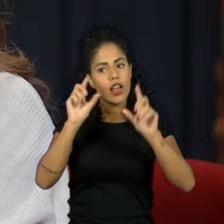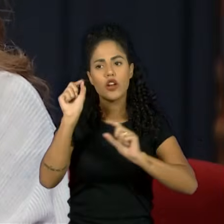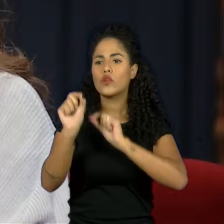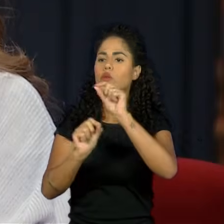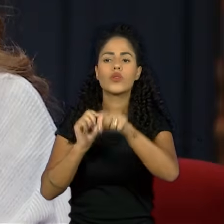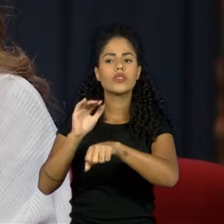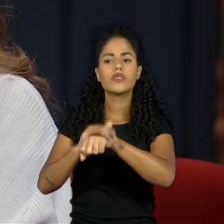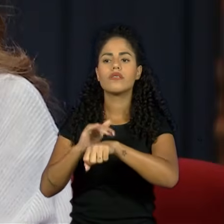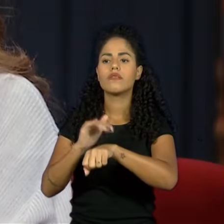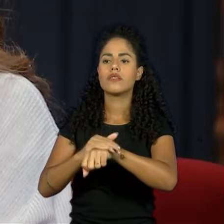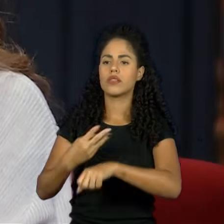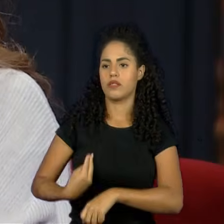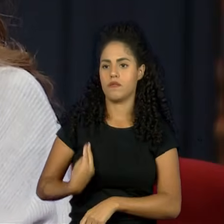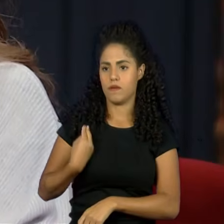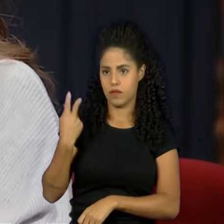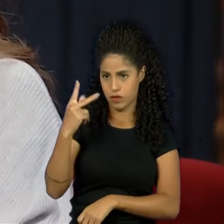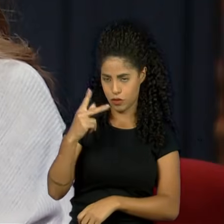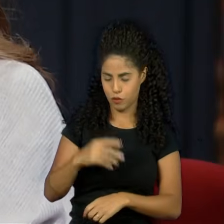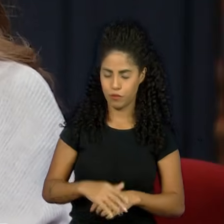que você não quer viver.